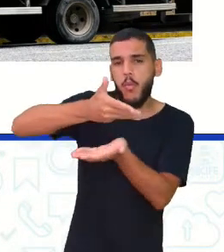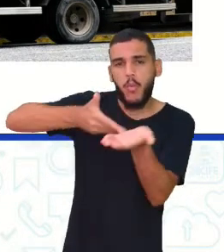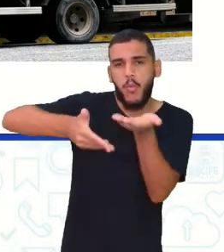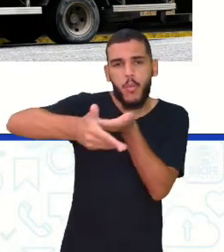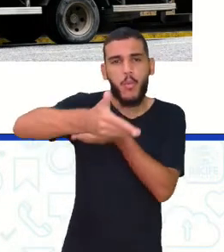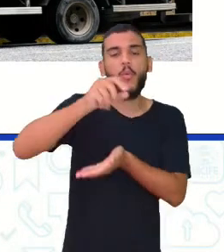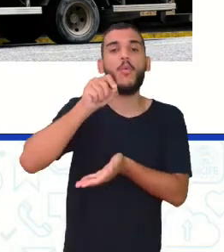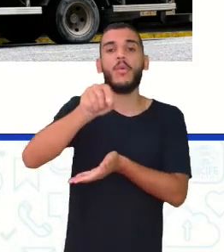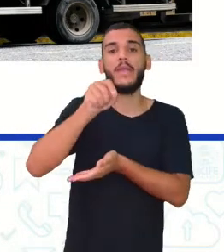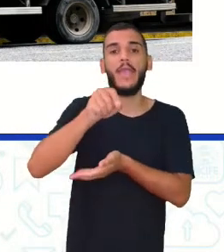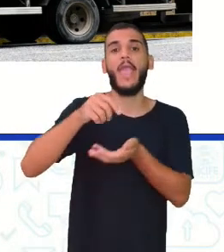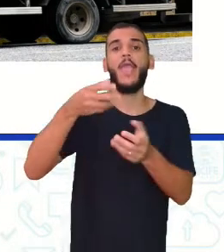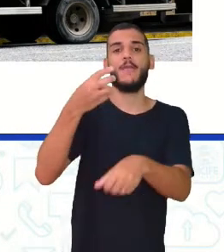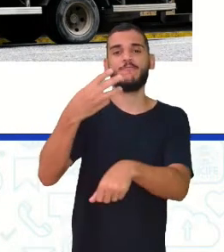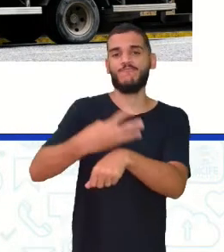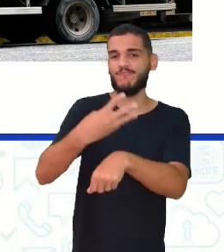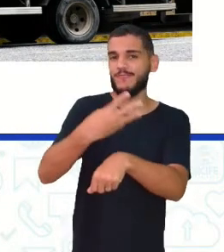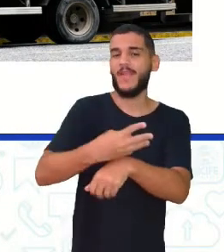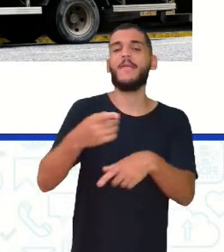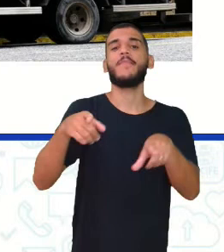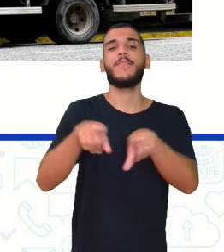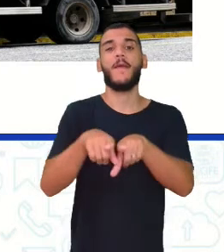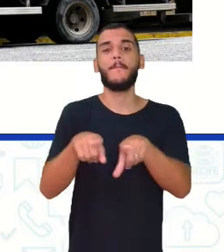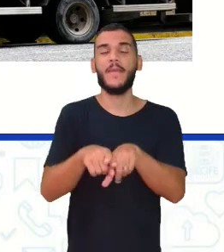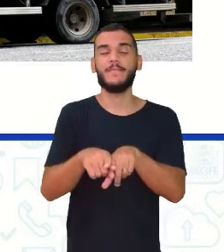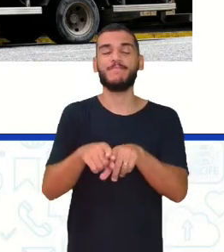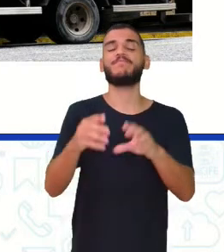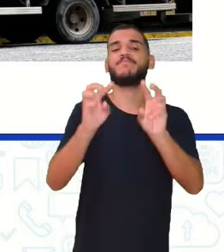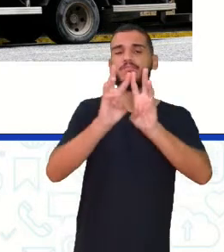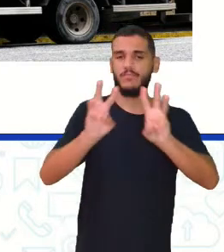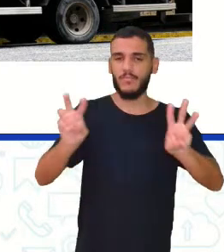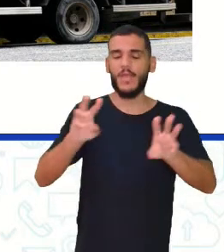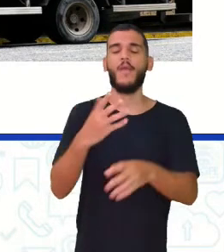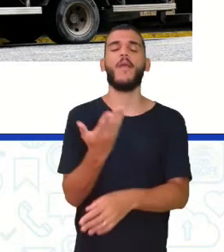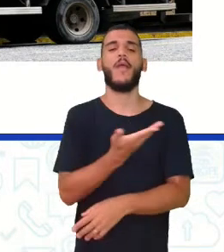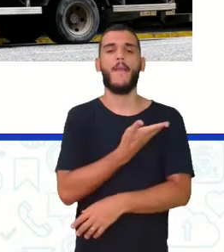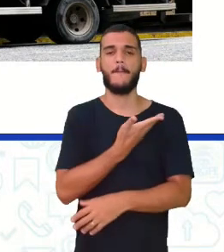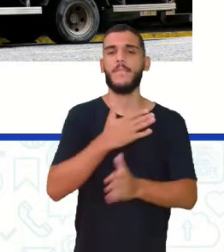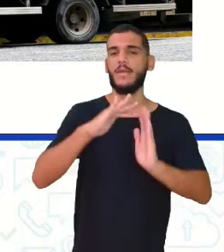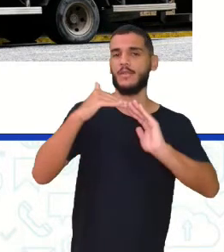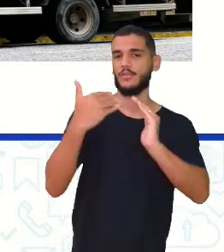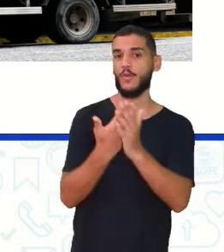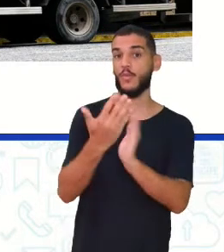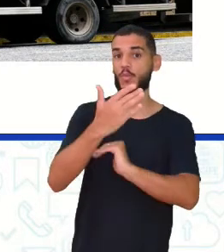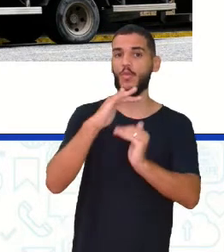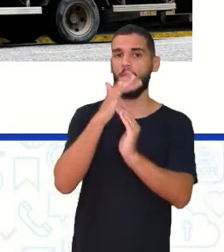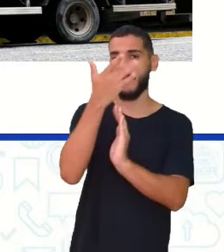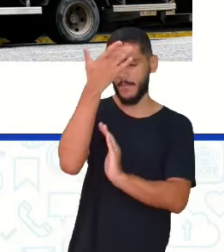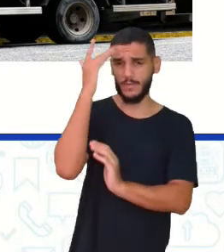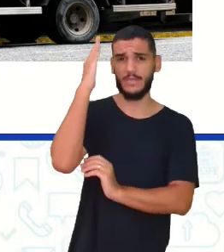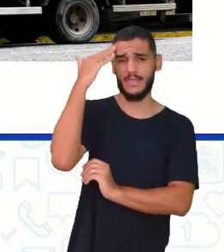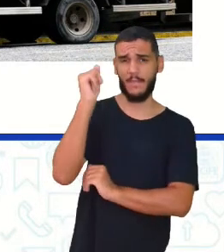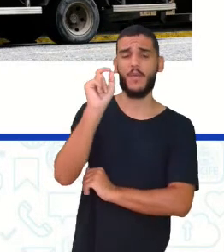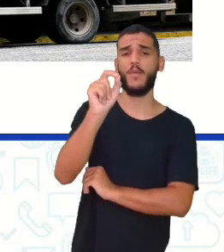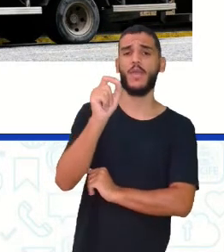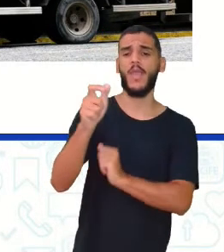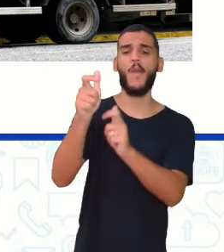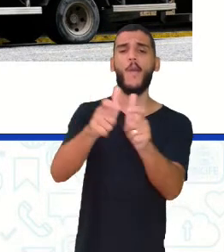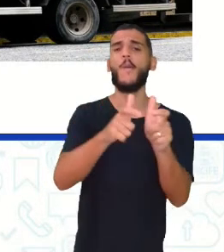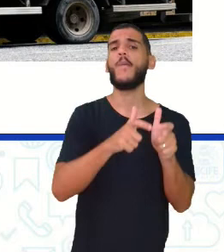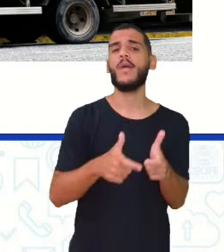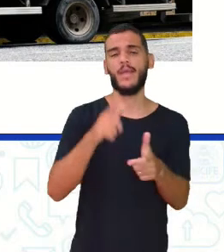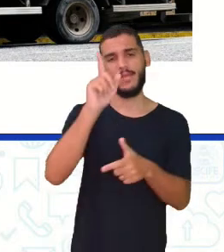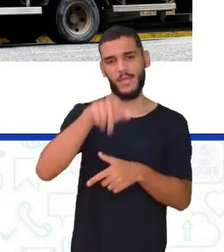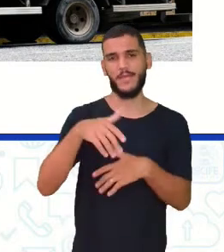WhatsApp, passa esse site também para os amigos lá na escola, para que todo mundo possa saber aonde está. E para